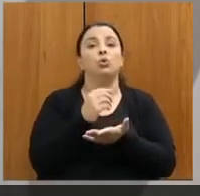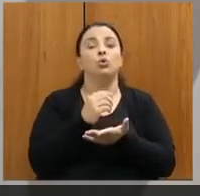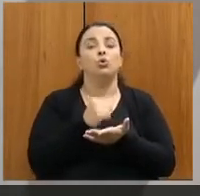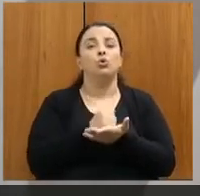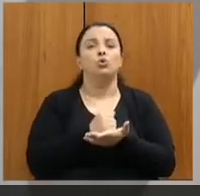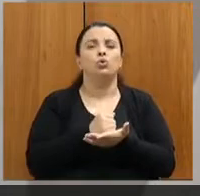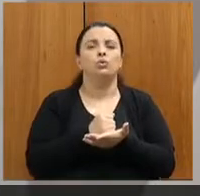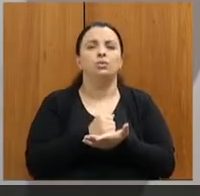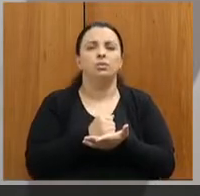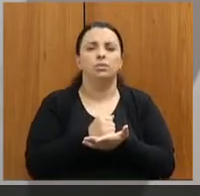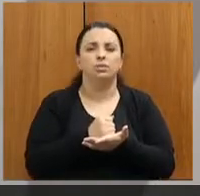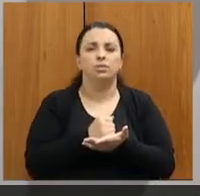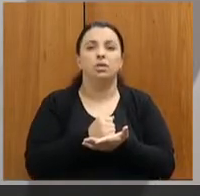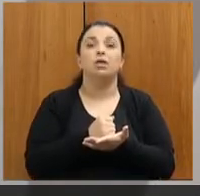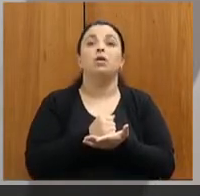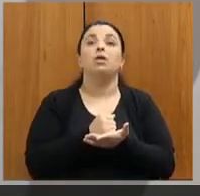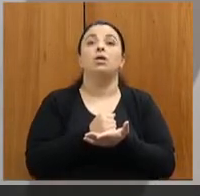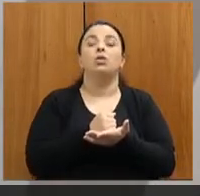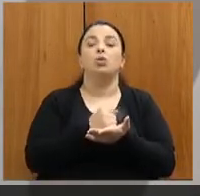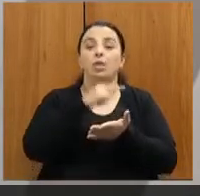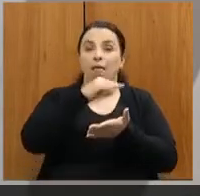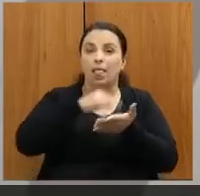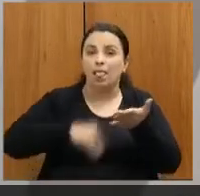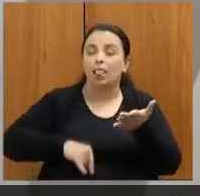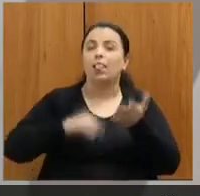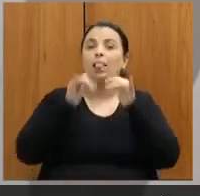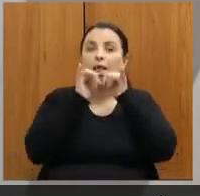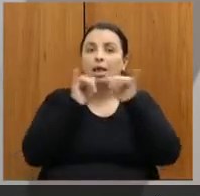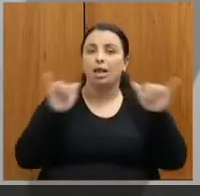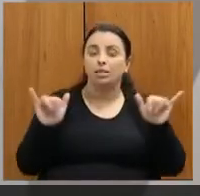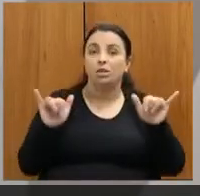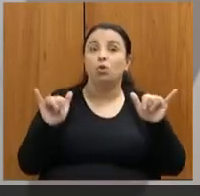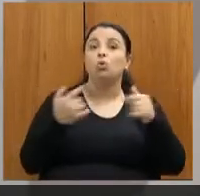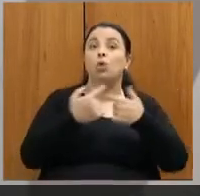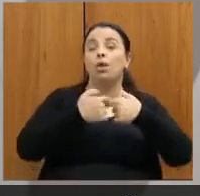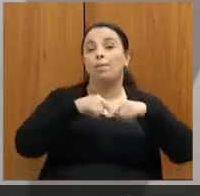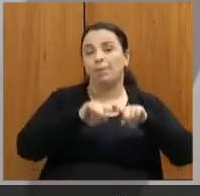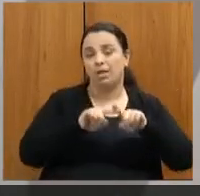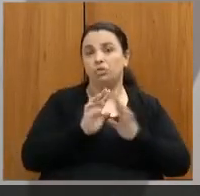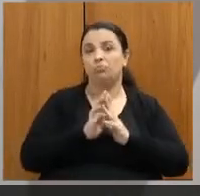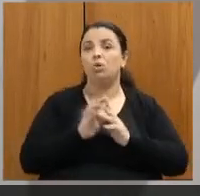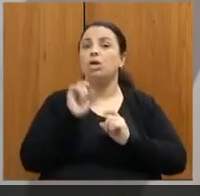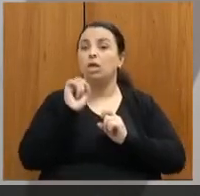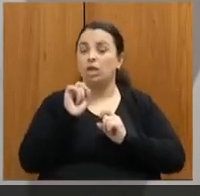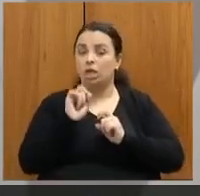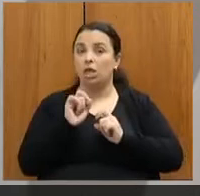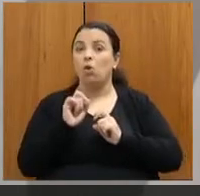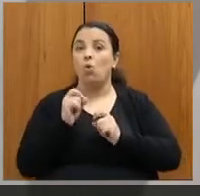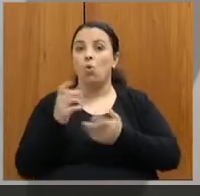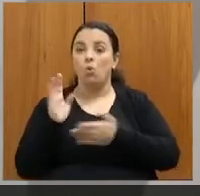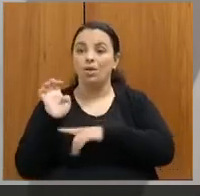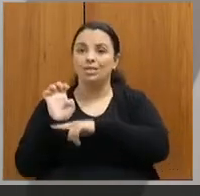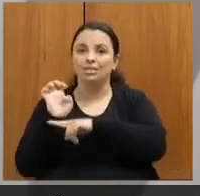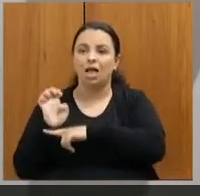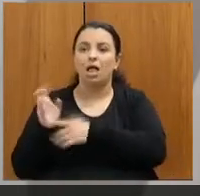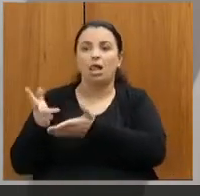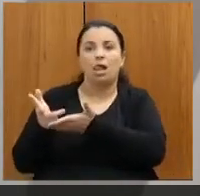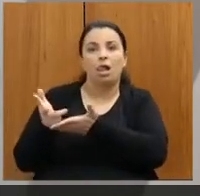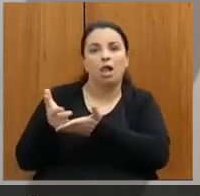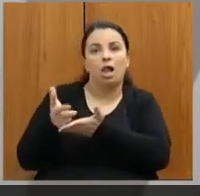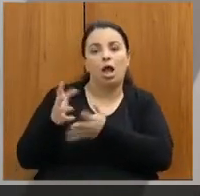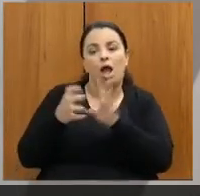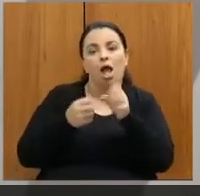em que o estado fazia o recolhimento e não repassava para as instituições bancárias o que